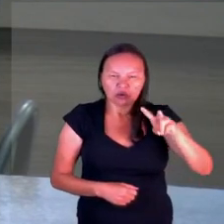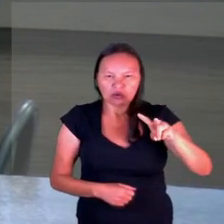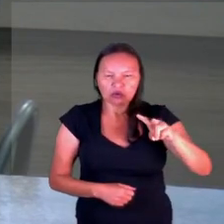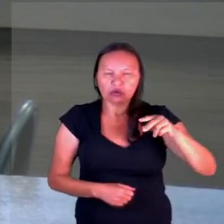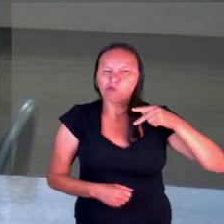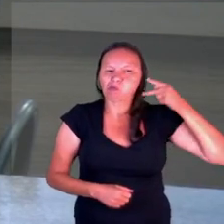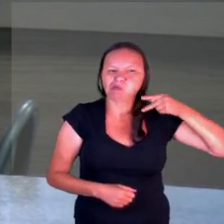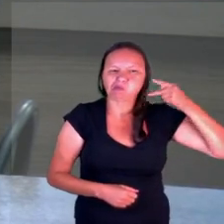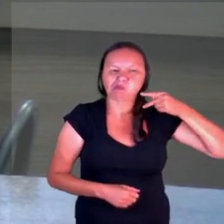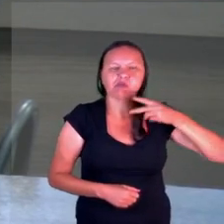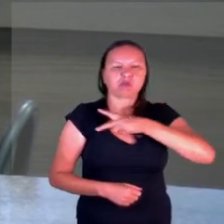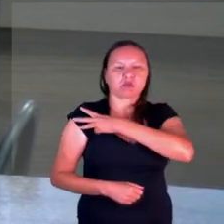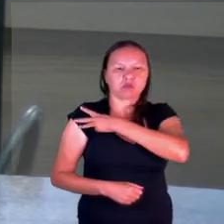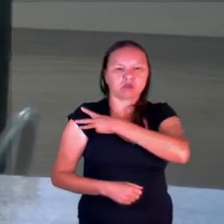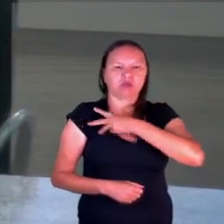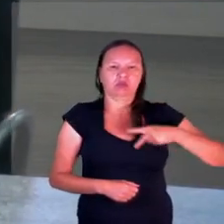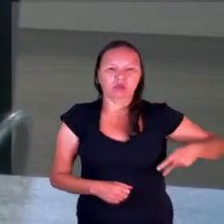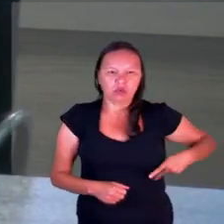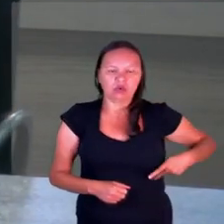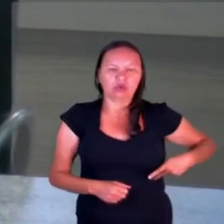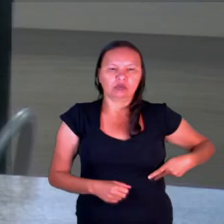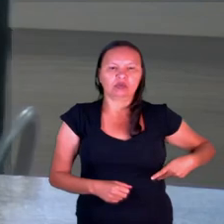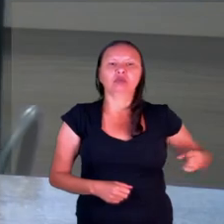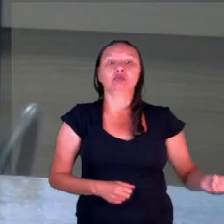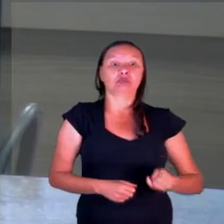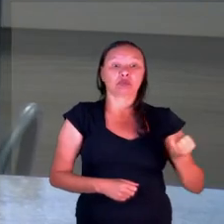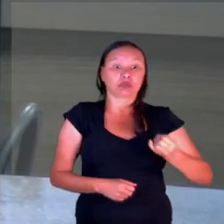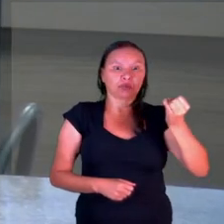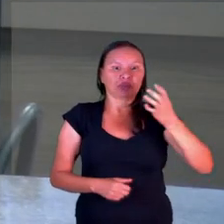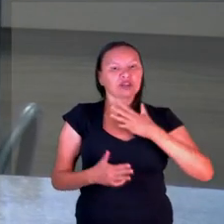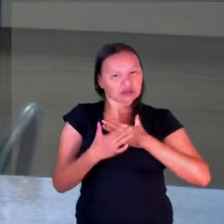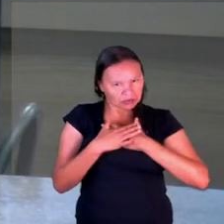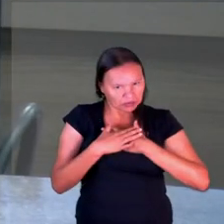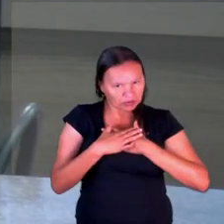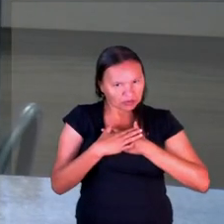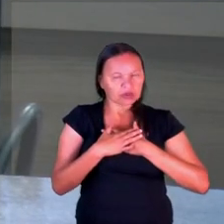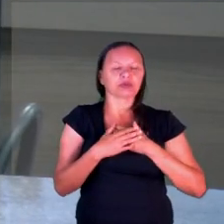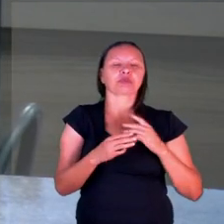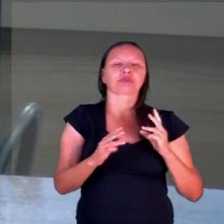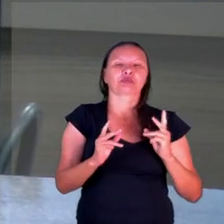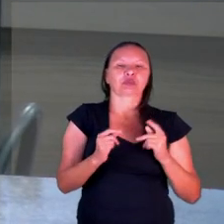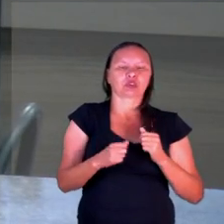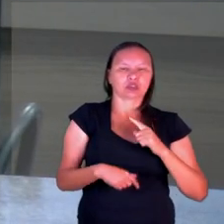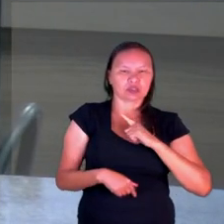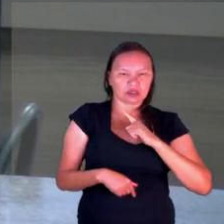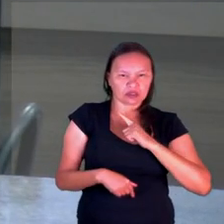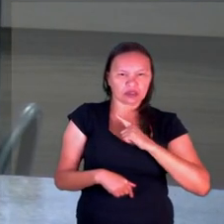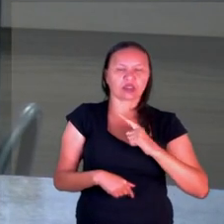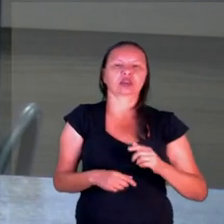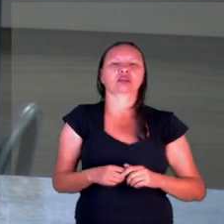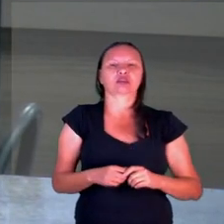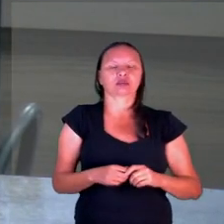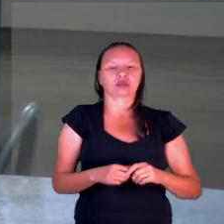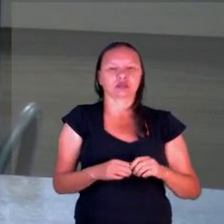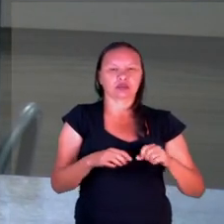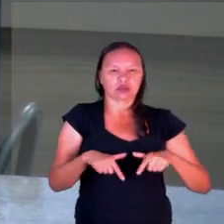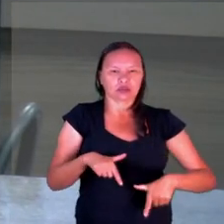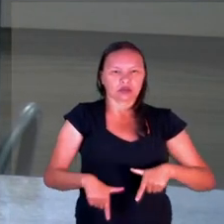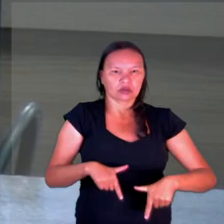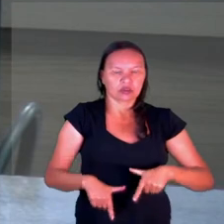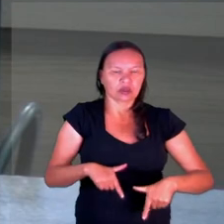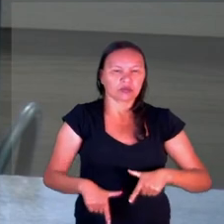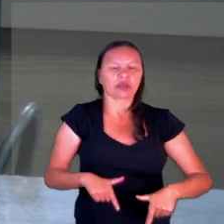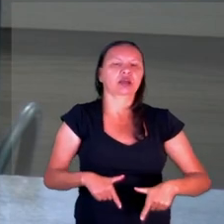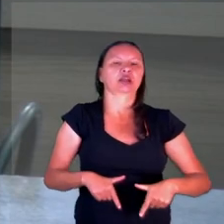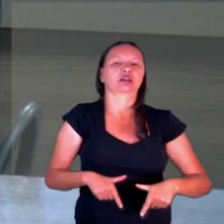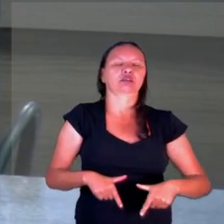público né tem sido realmente muito gratificante para mim Nós temos um trabalho lá voltado paraa população em situação de rua né